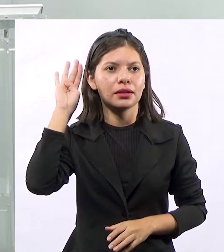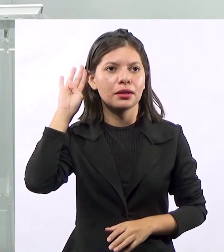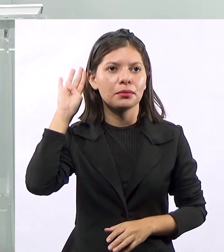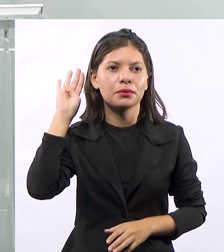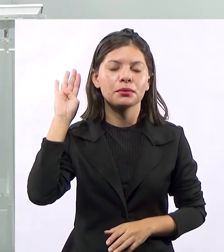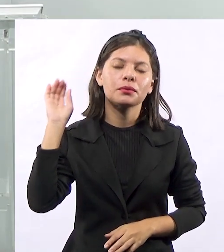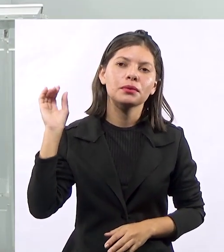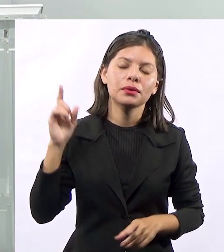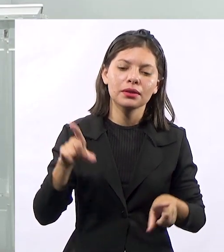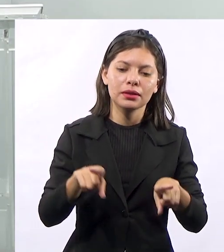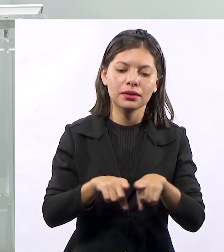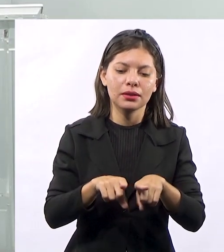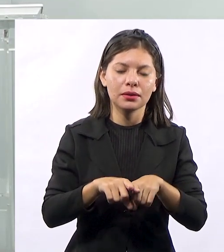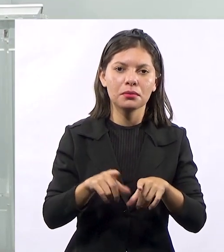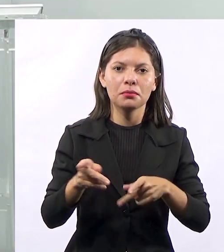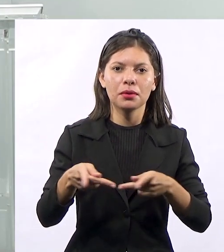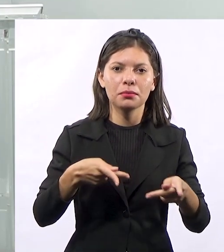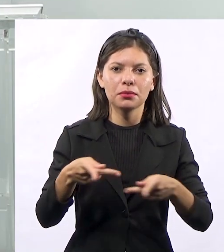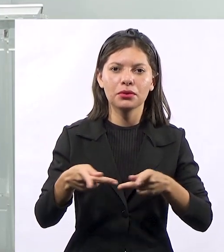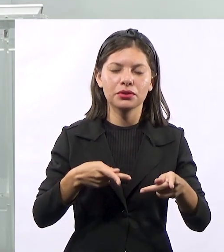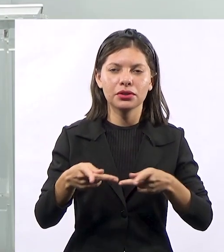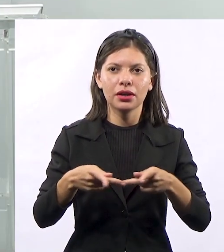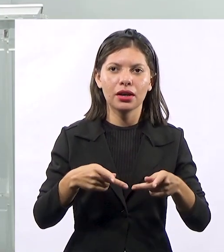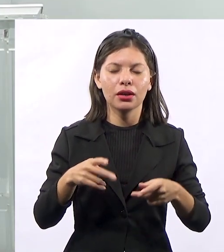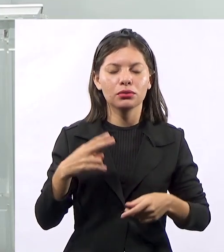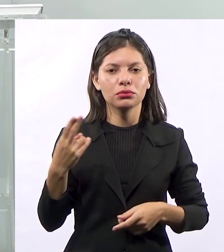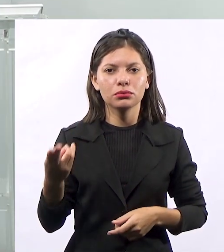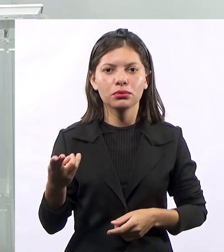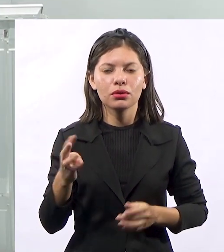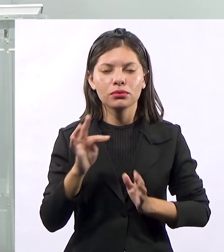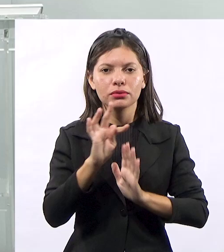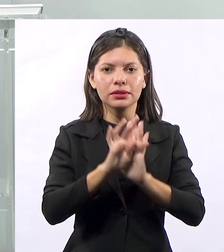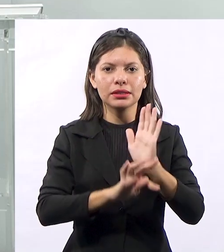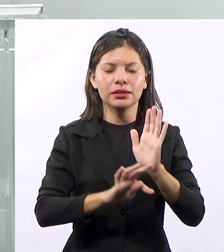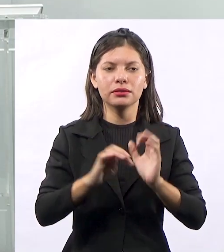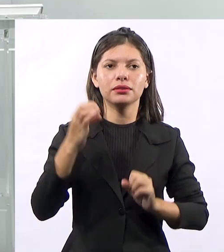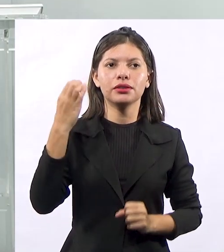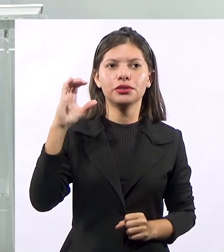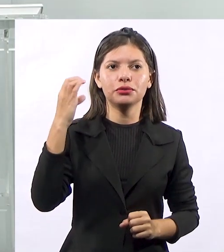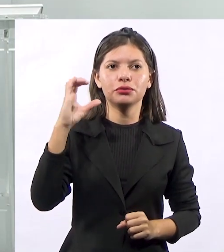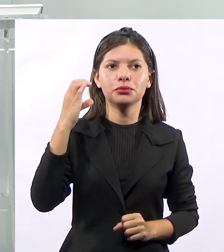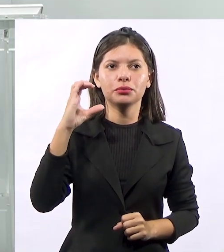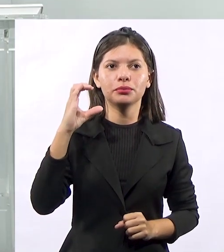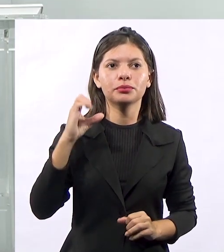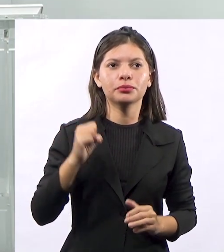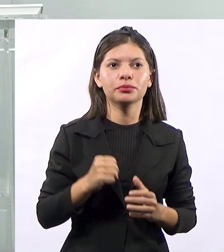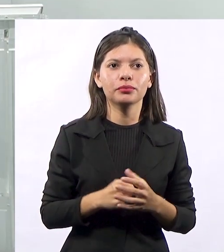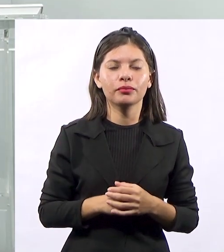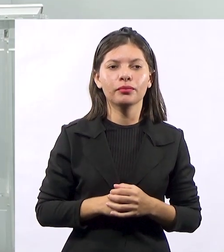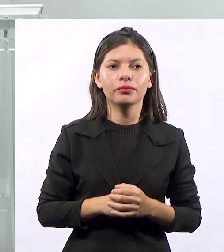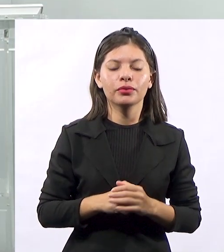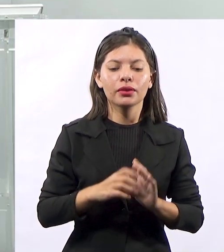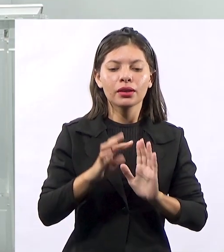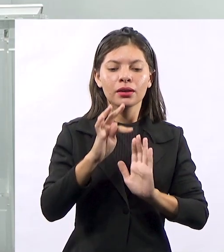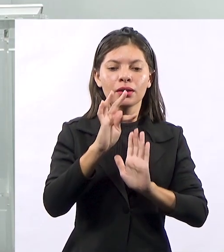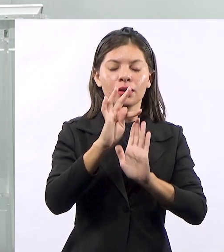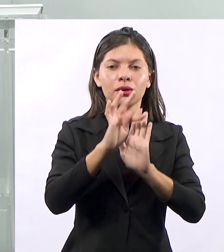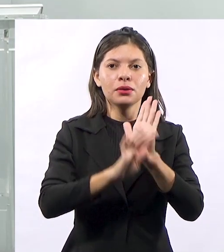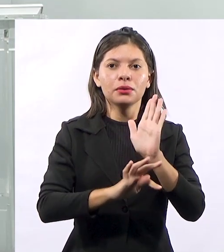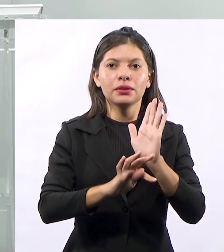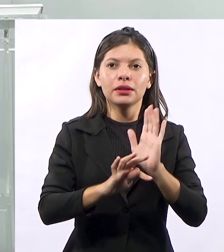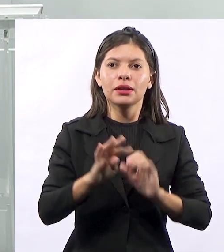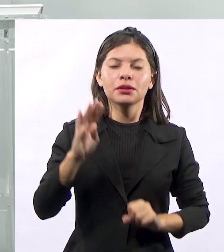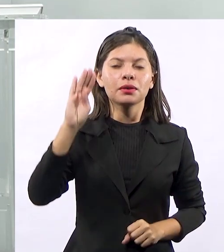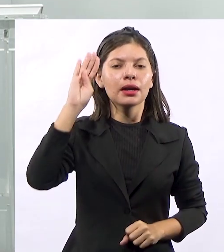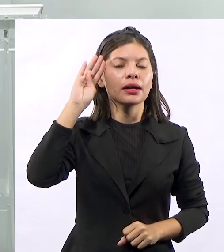na construção de um projeto ou um texto científico. Só para a gente reforçar, o texto acadêmico, ele é aquele texto